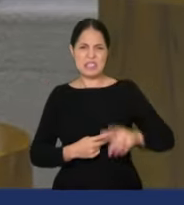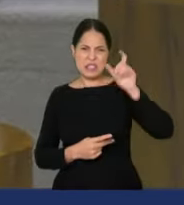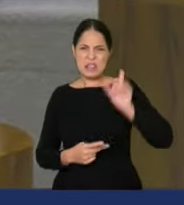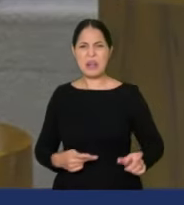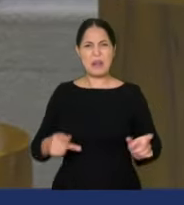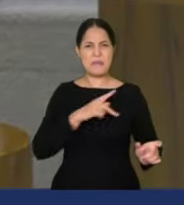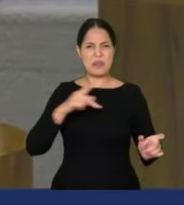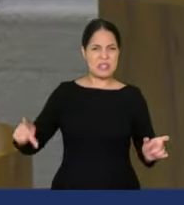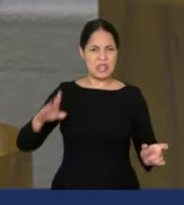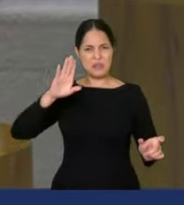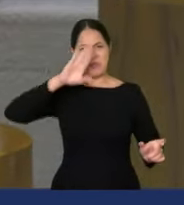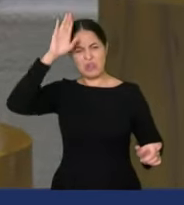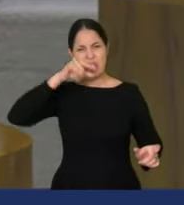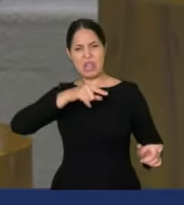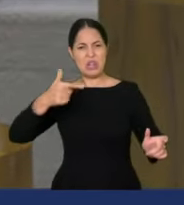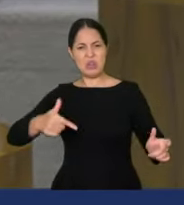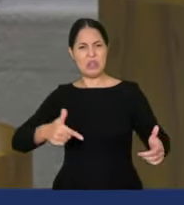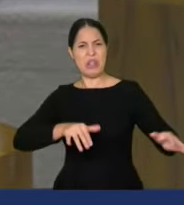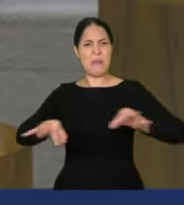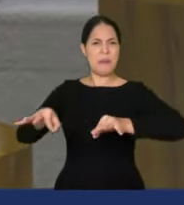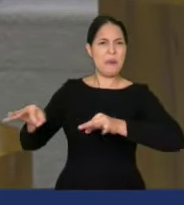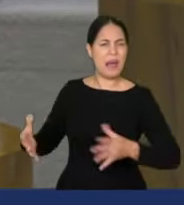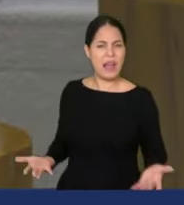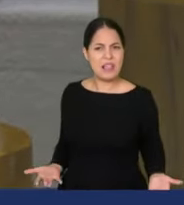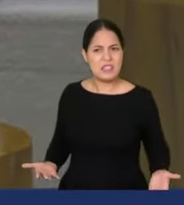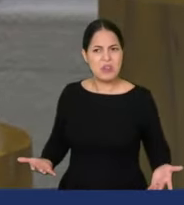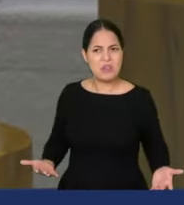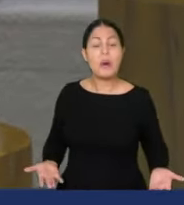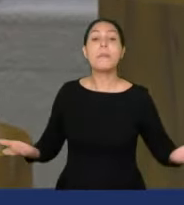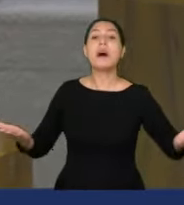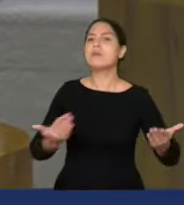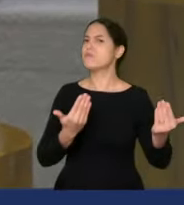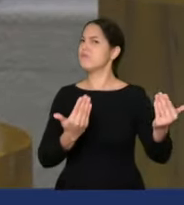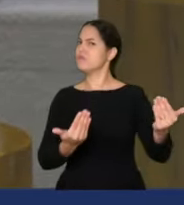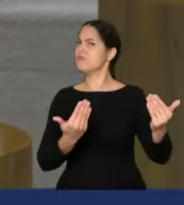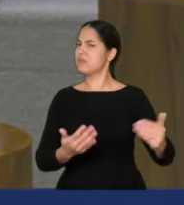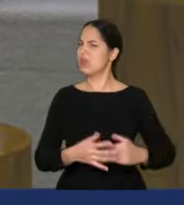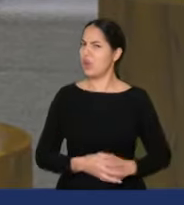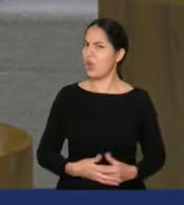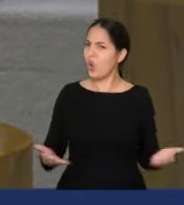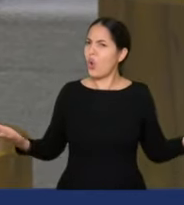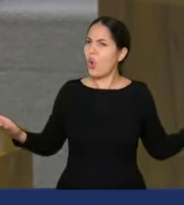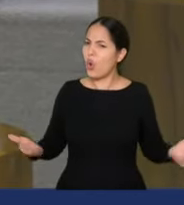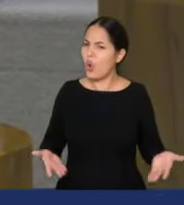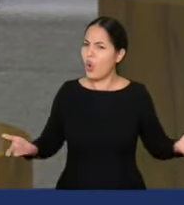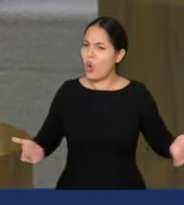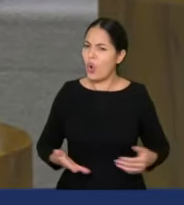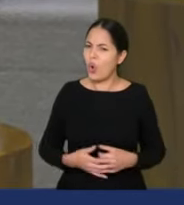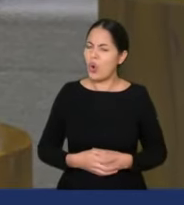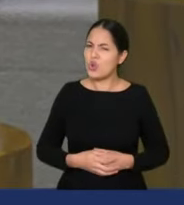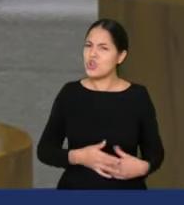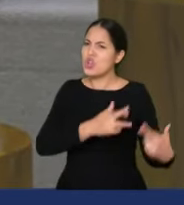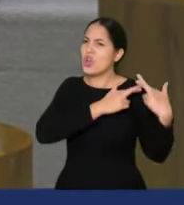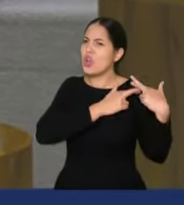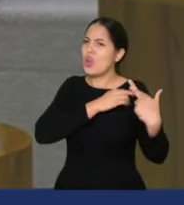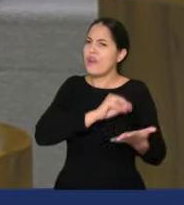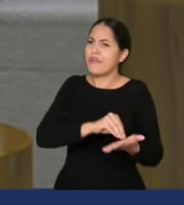uma desconfiança. Quanto está valendo essa desídia, essa